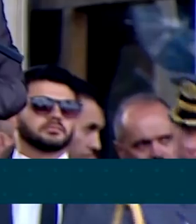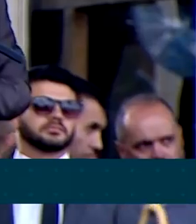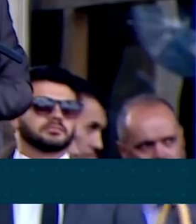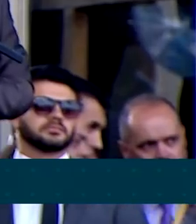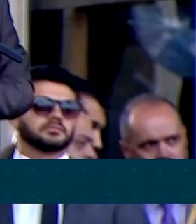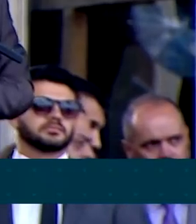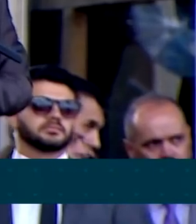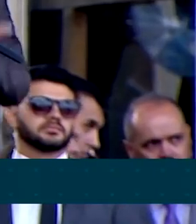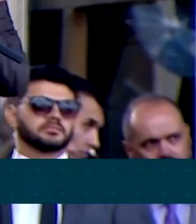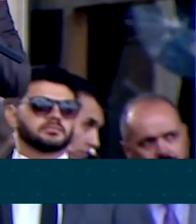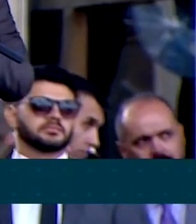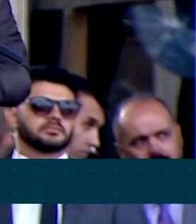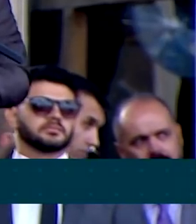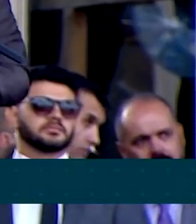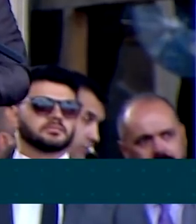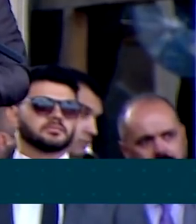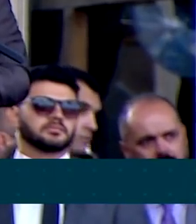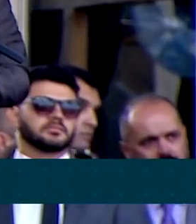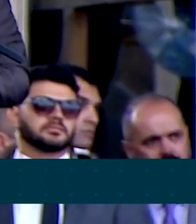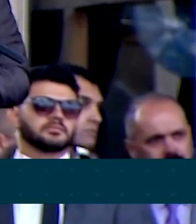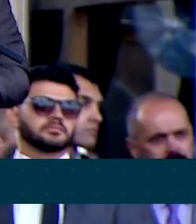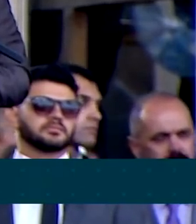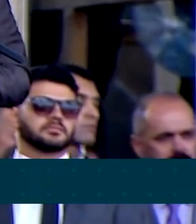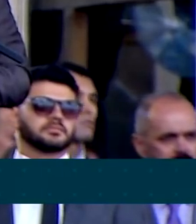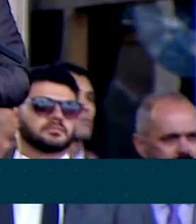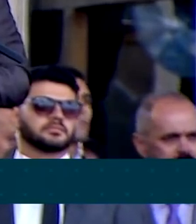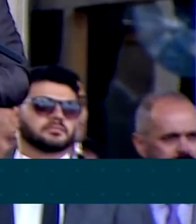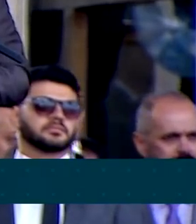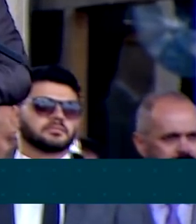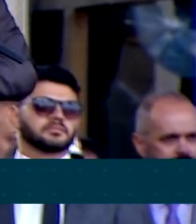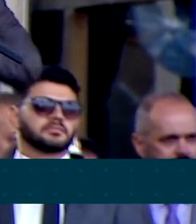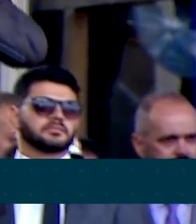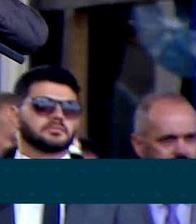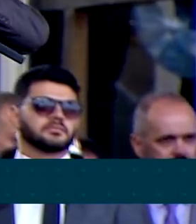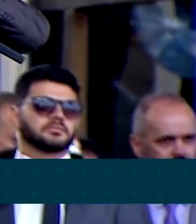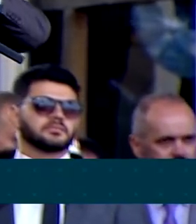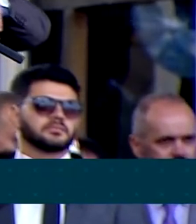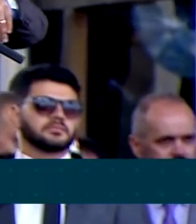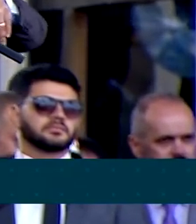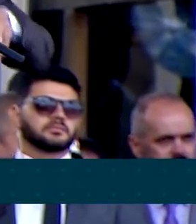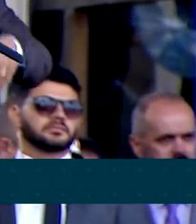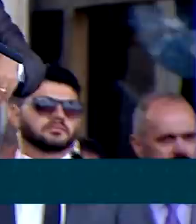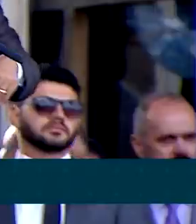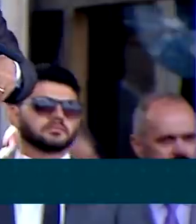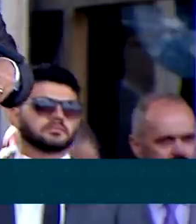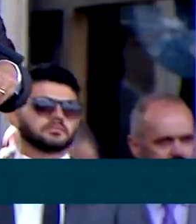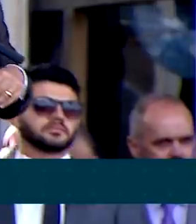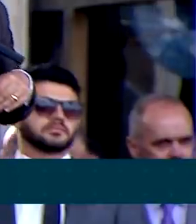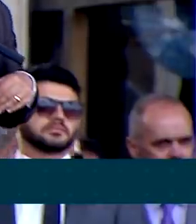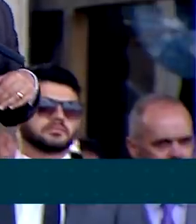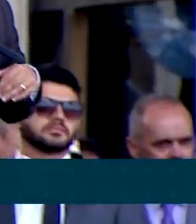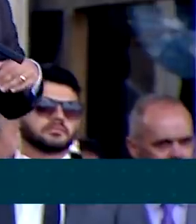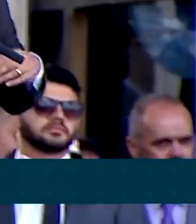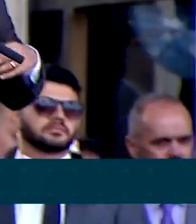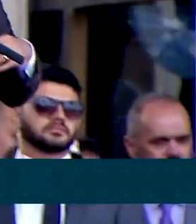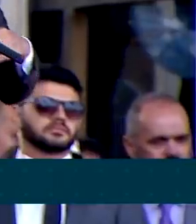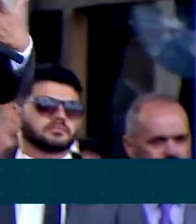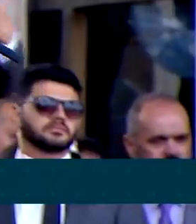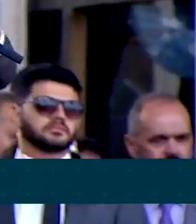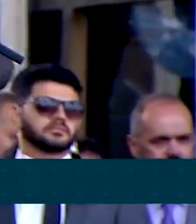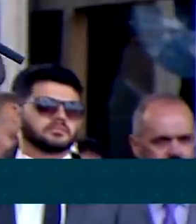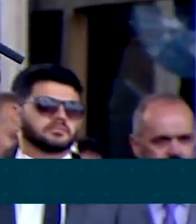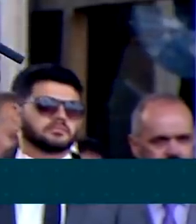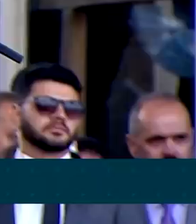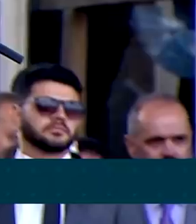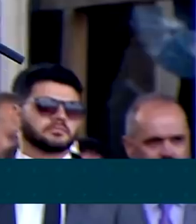nossa mente que em todos os momentos difíceis que a nossa nação atravessou,